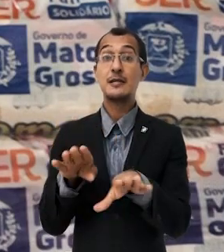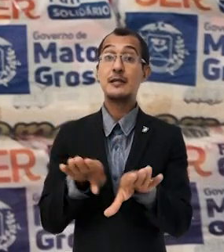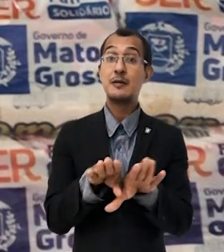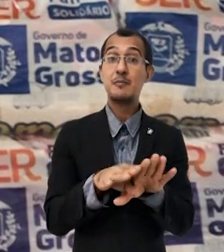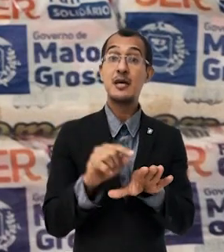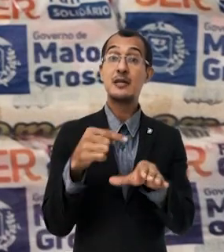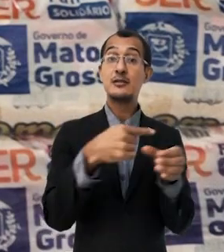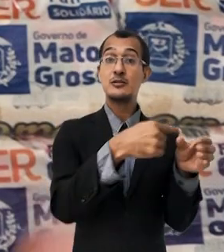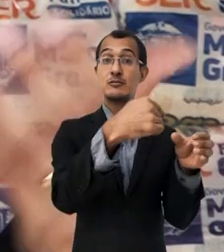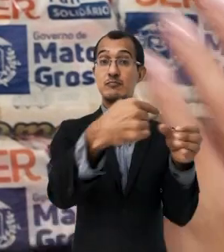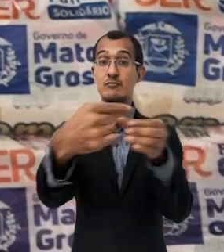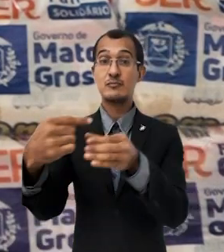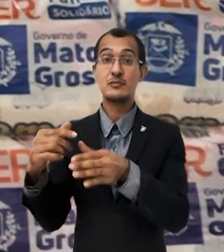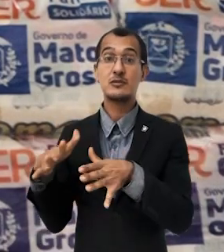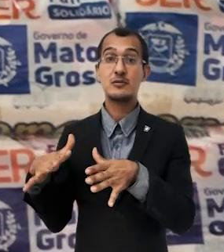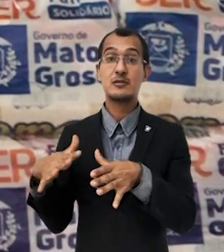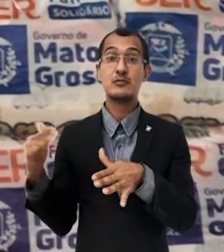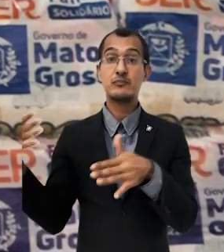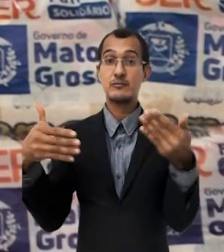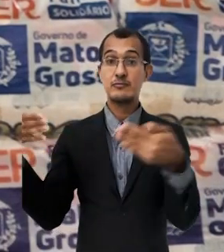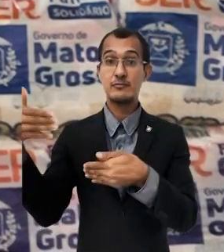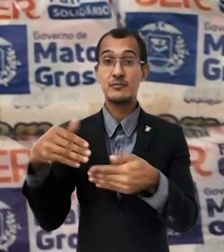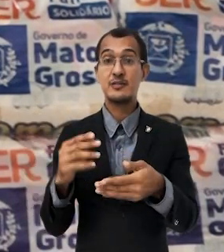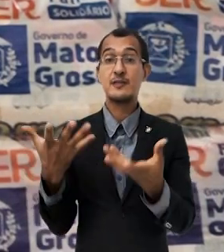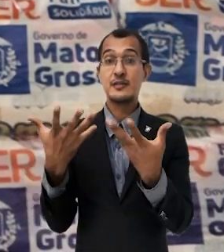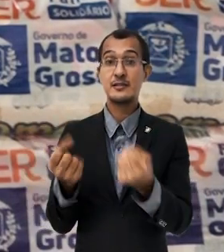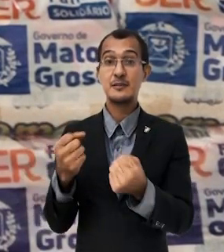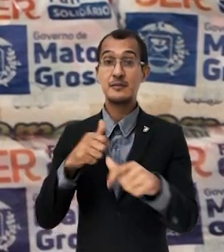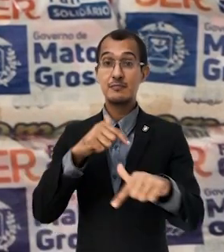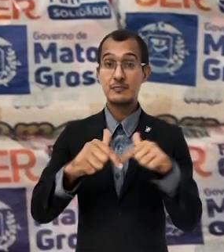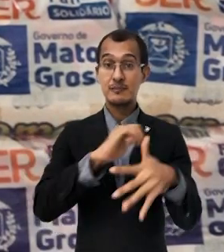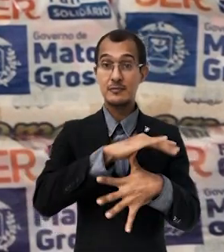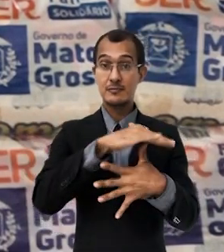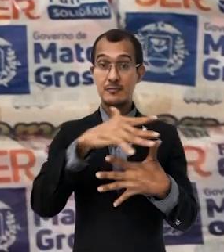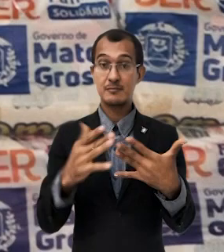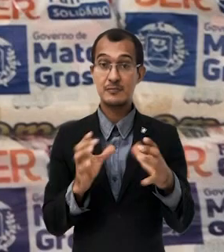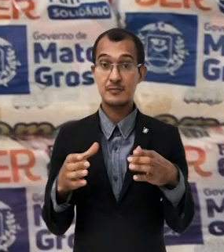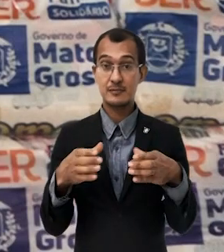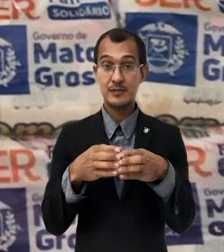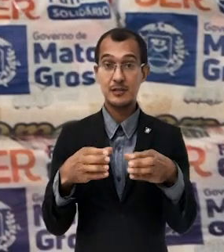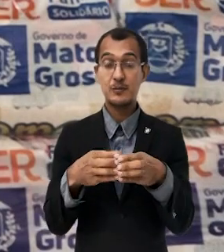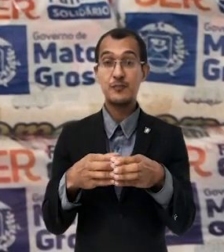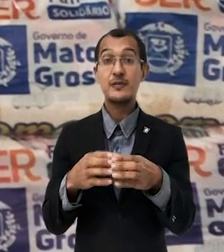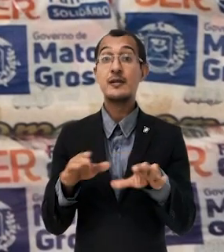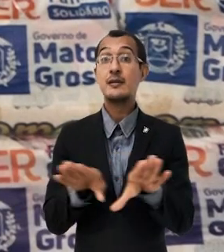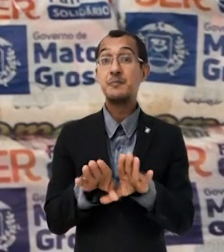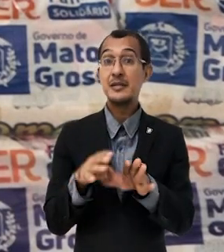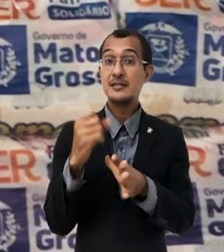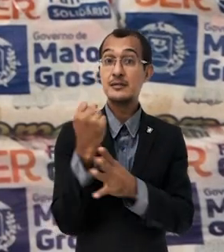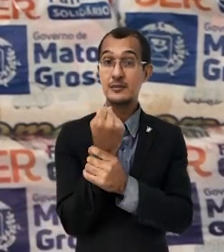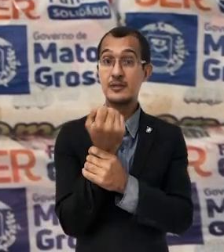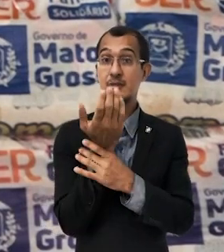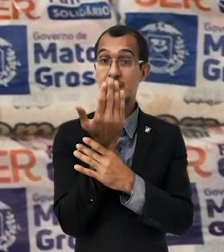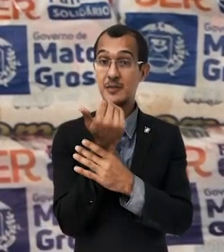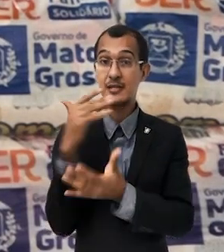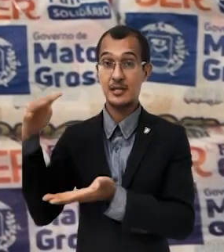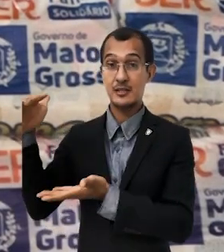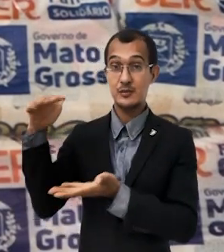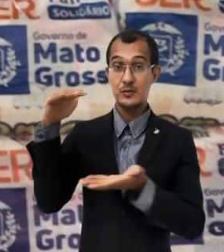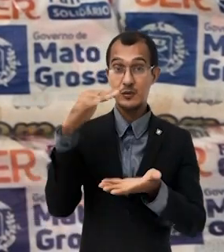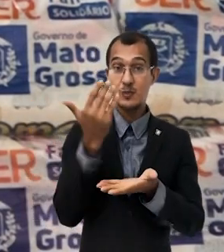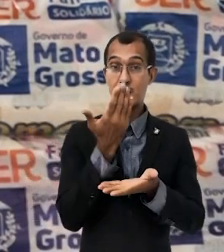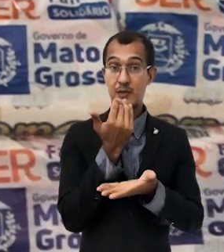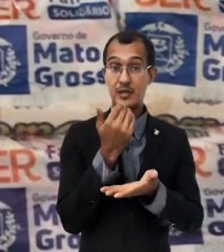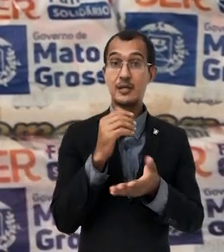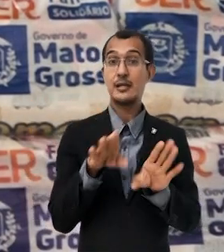das comunidades em volta, que vão receber um mutirão. O mutirão, além da questão da segurança alimentar, da cesta